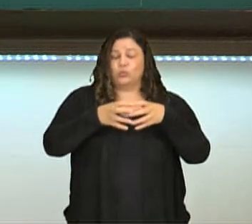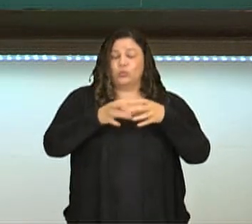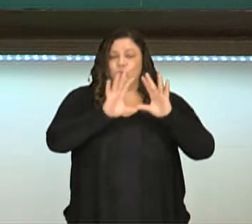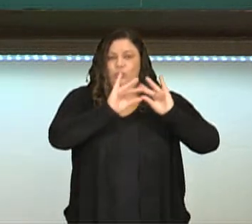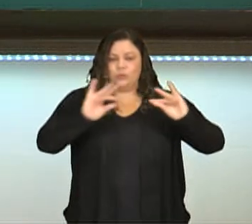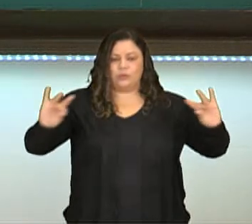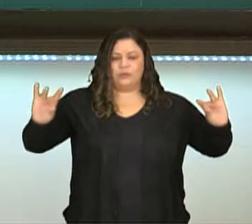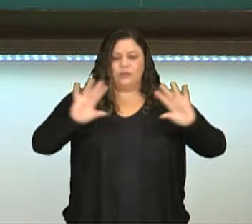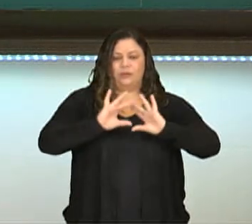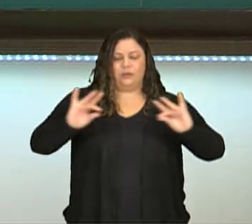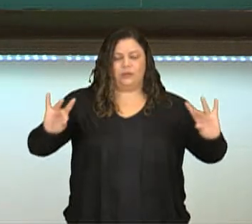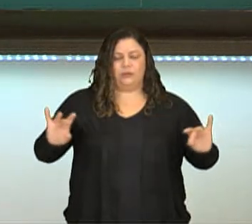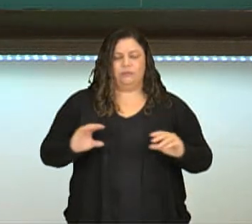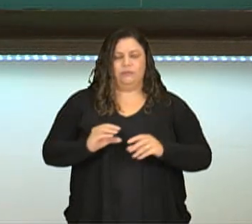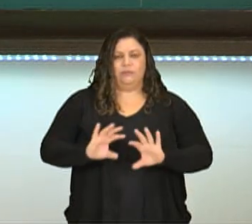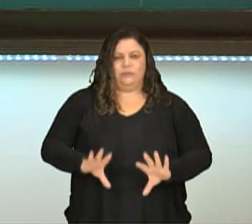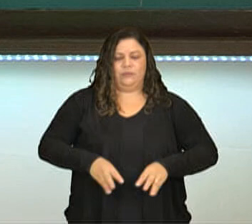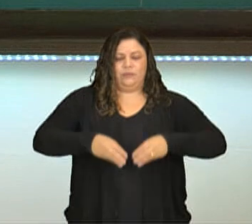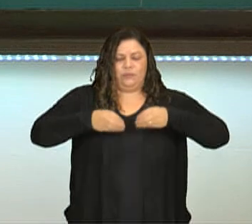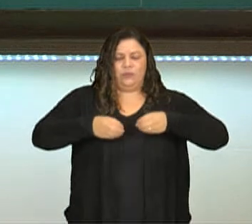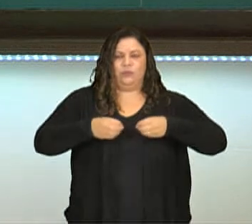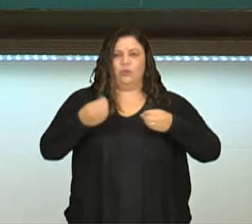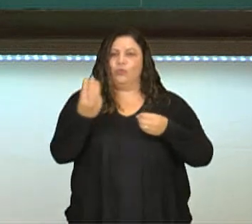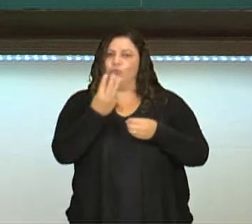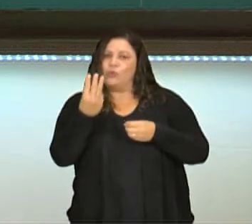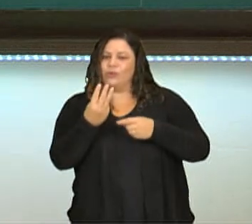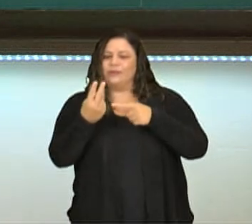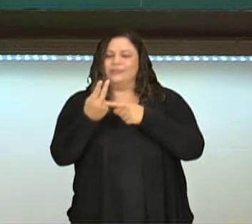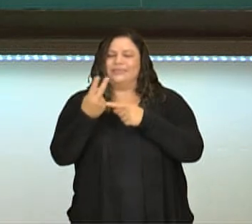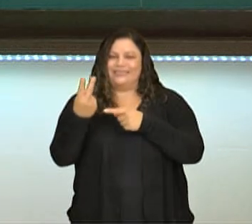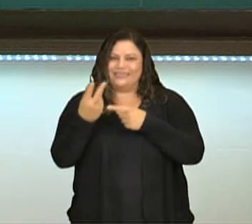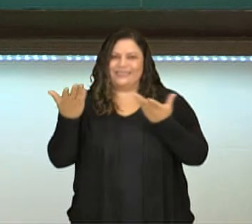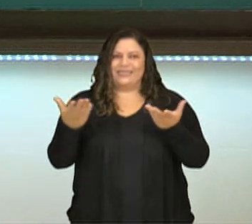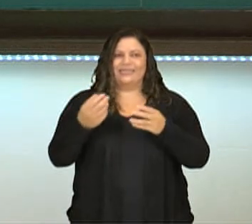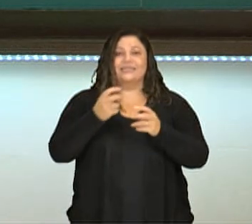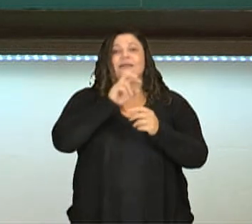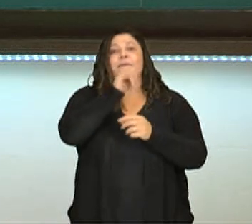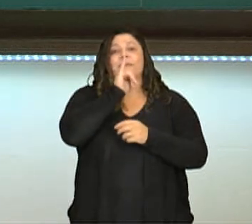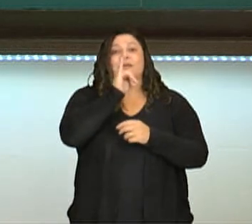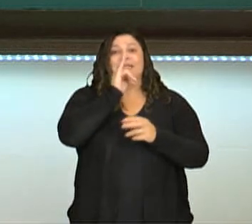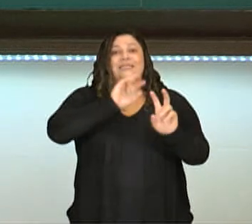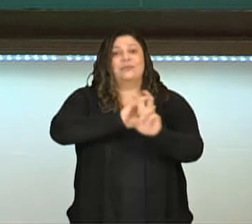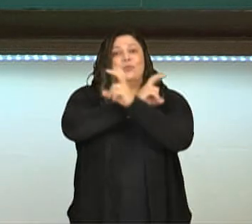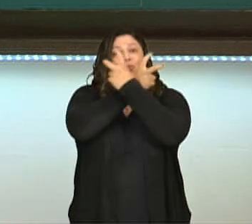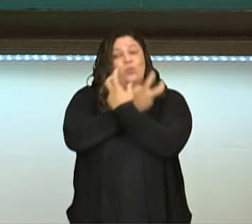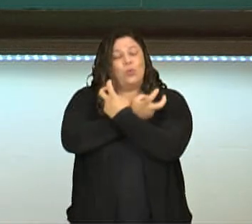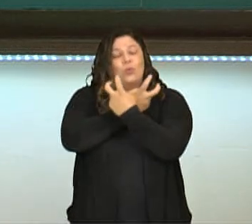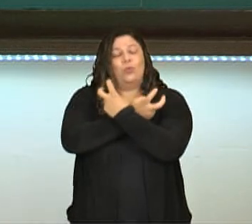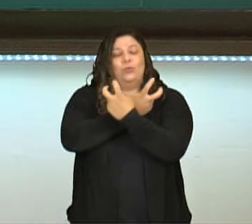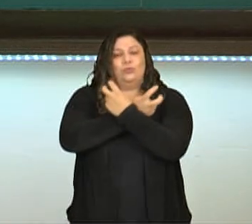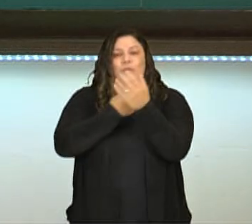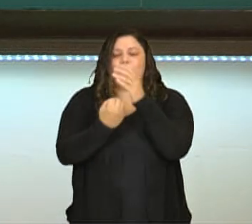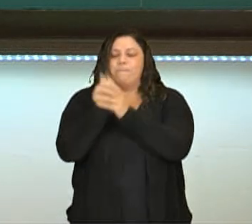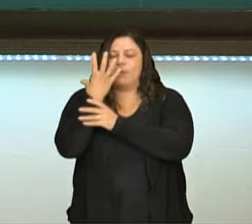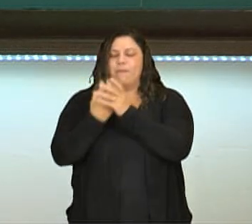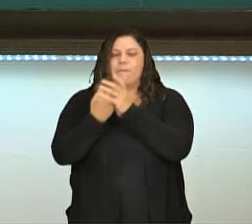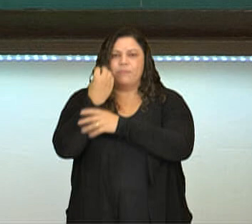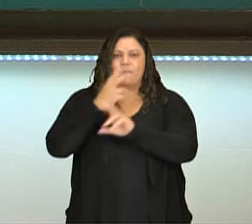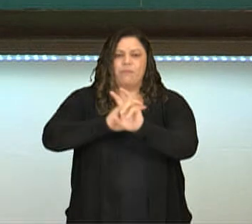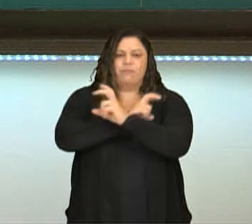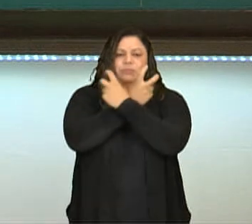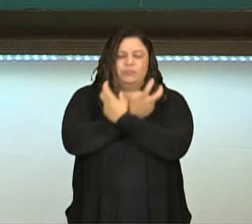podem formar órgãos. 2, 3 tecidos juntos vão formar, por exemplo, um osso, que não é feito somente de tecido ósseo,